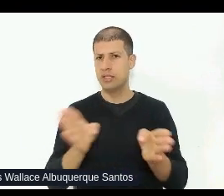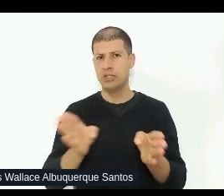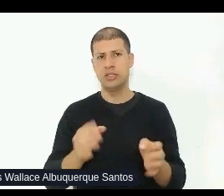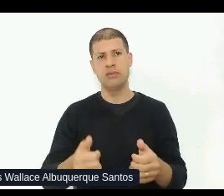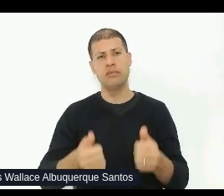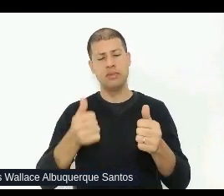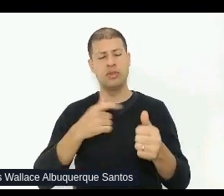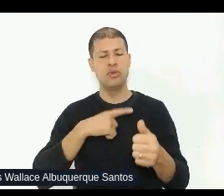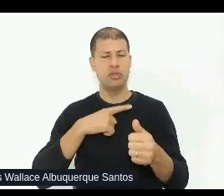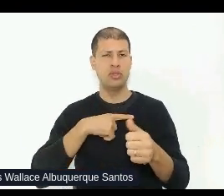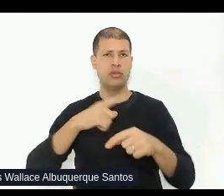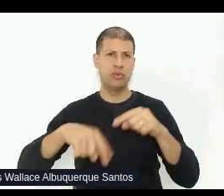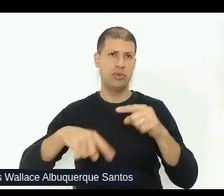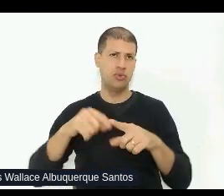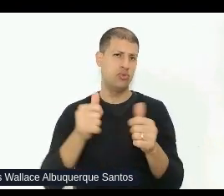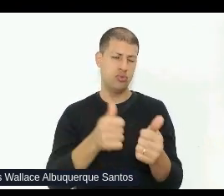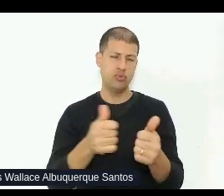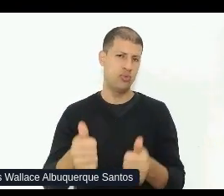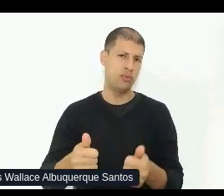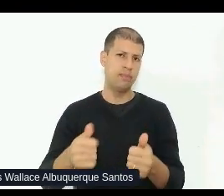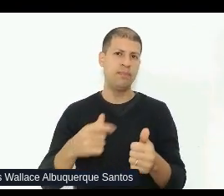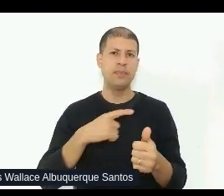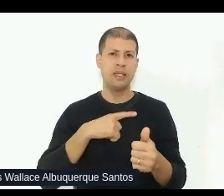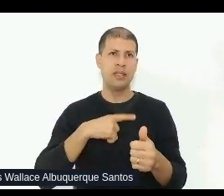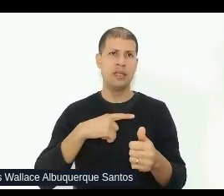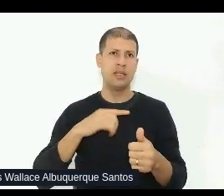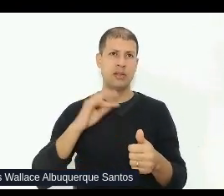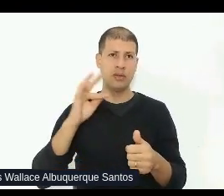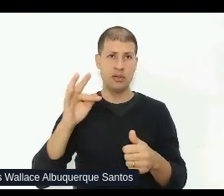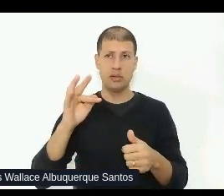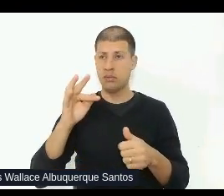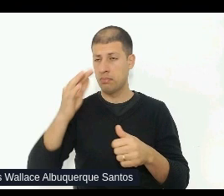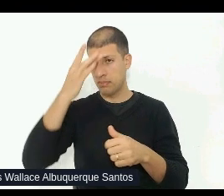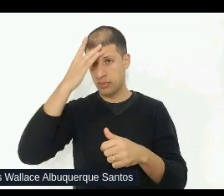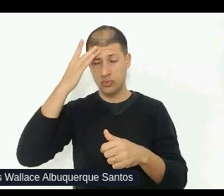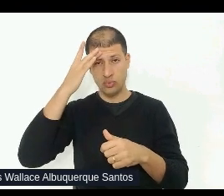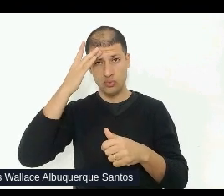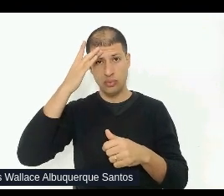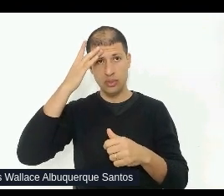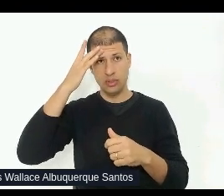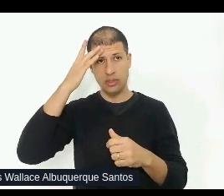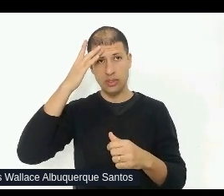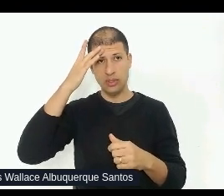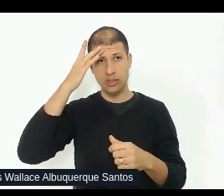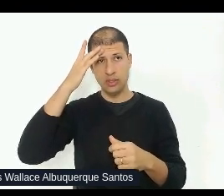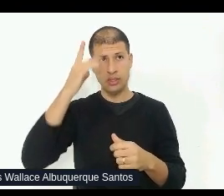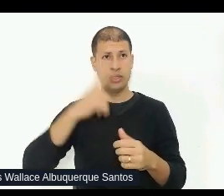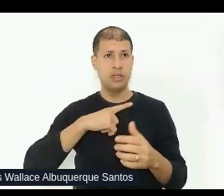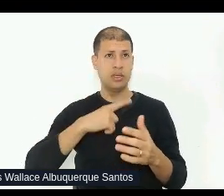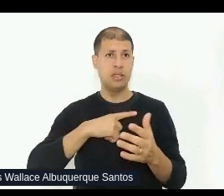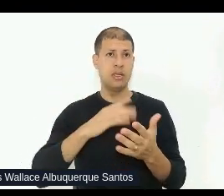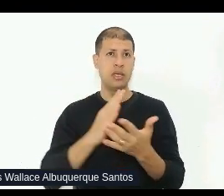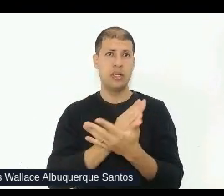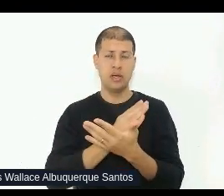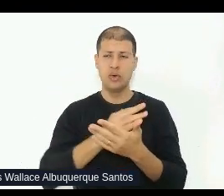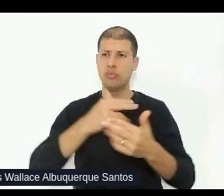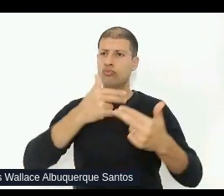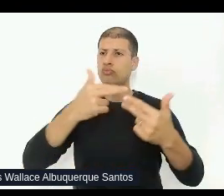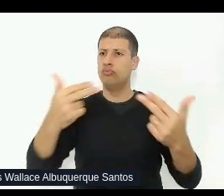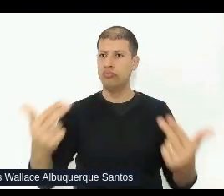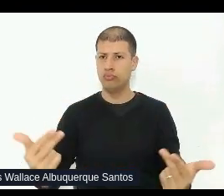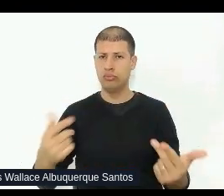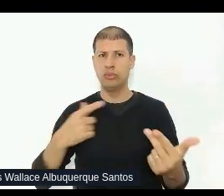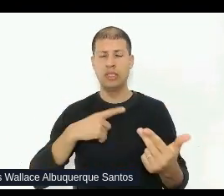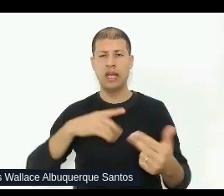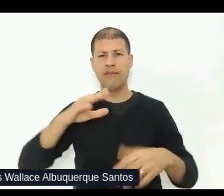utilização do produto. A gente está lembrando, né, que pessoas têm, né, algumas necessidades temporárias.